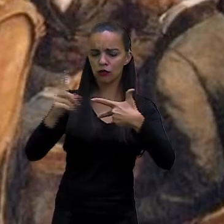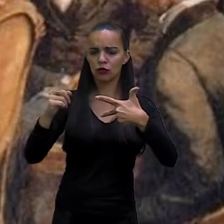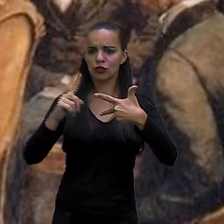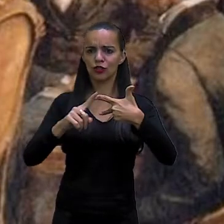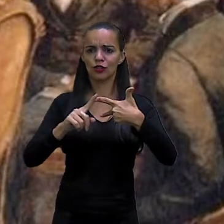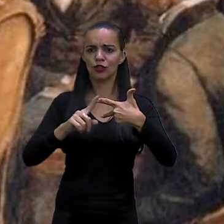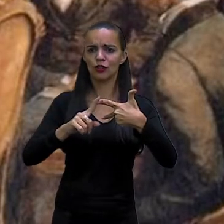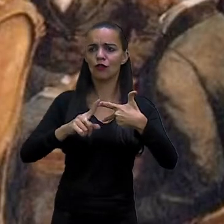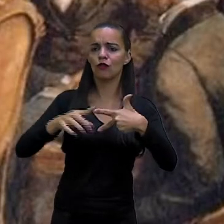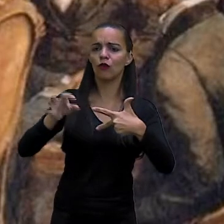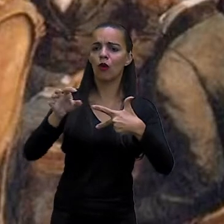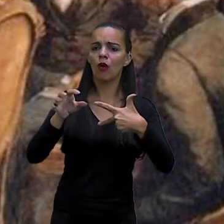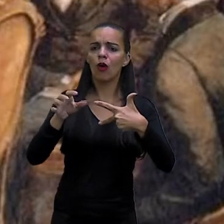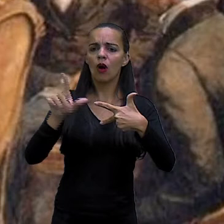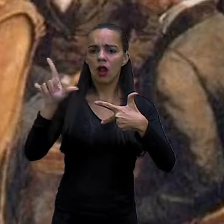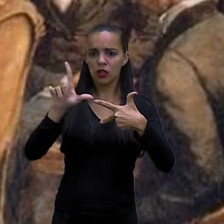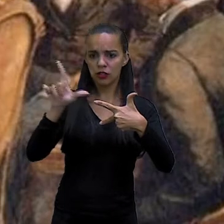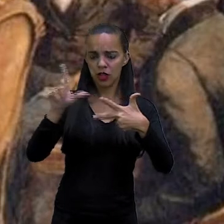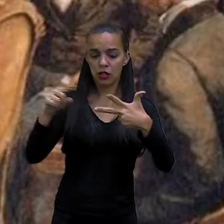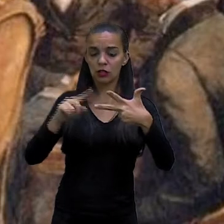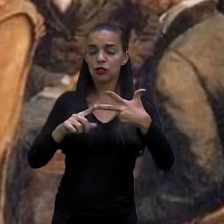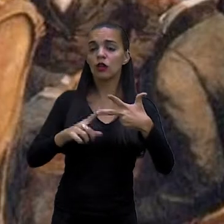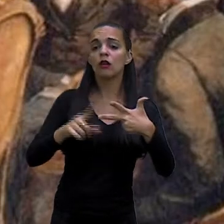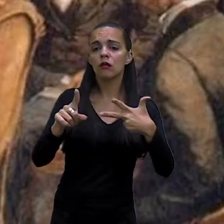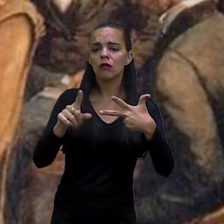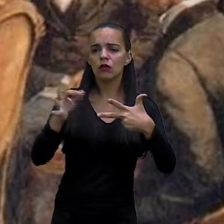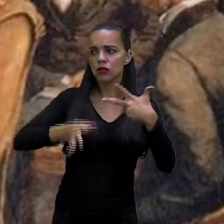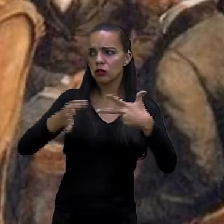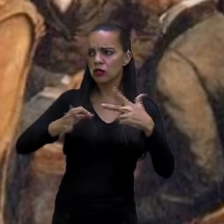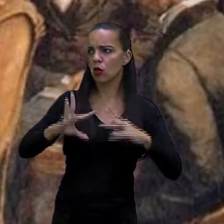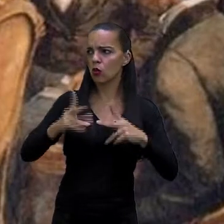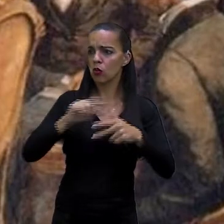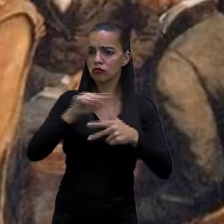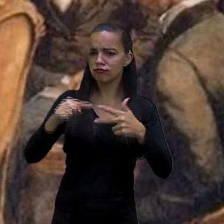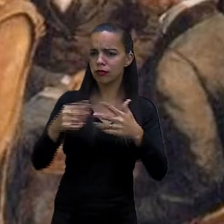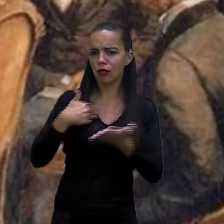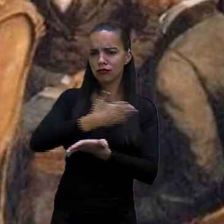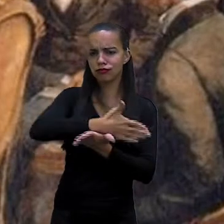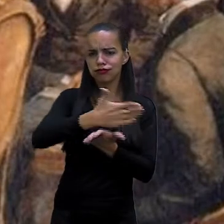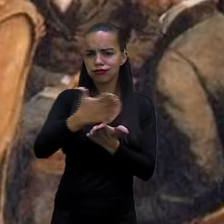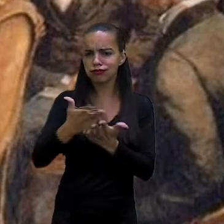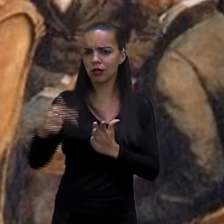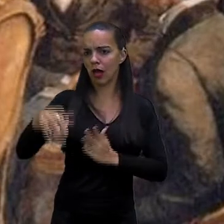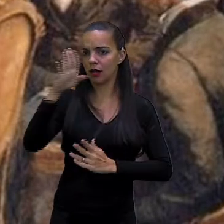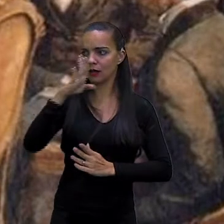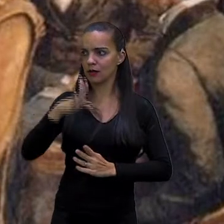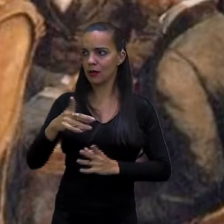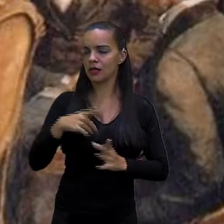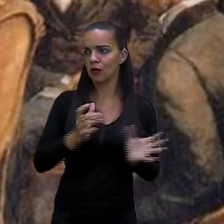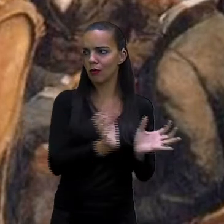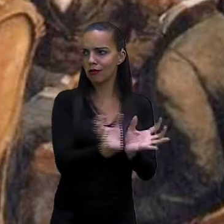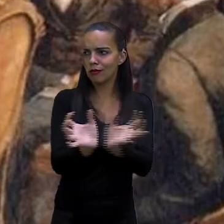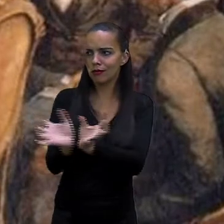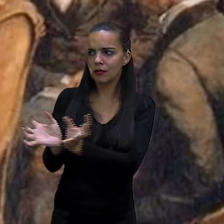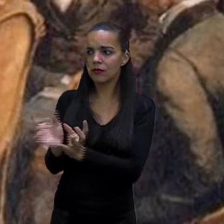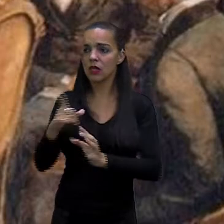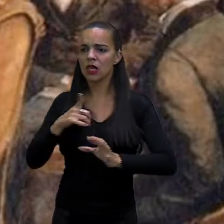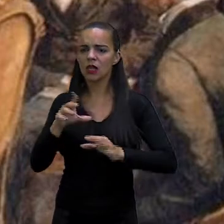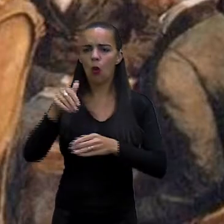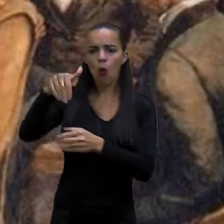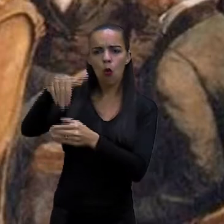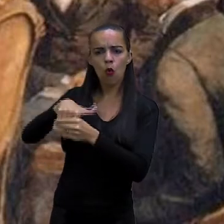era exclusivo do imperador e permitia a intervenção nos outros poderes. O voto